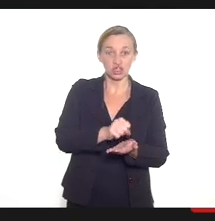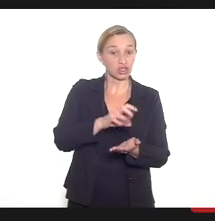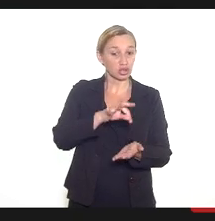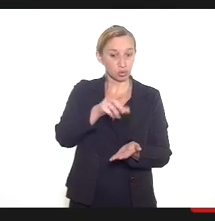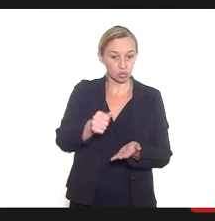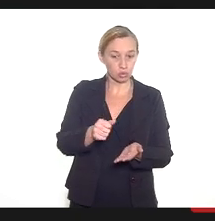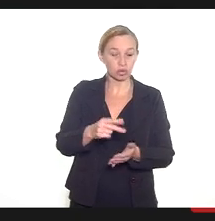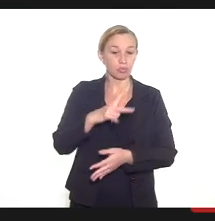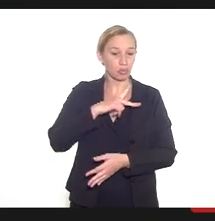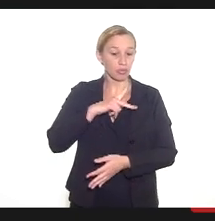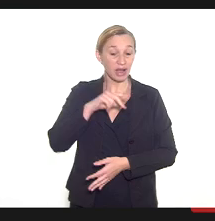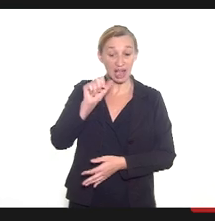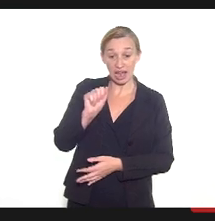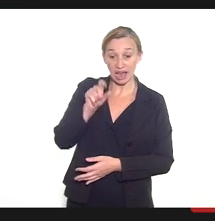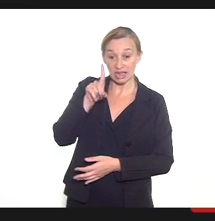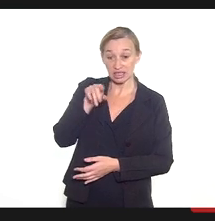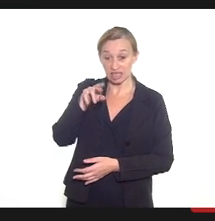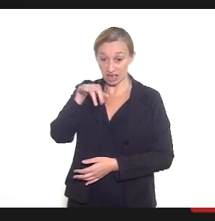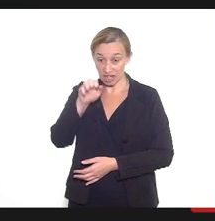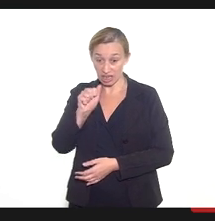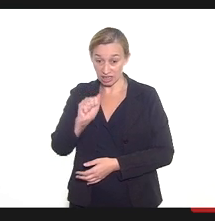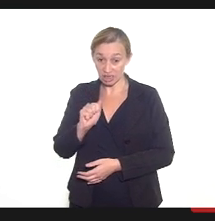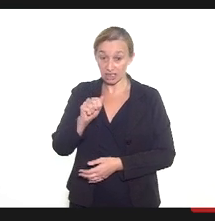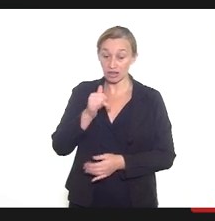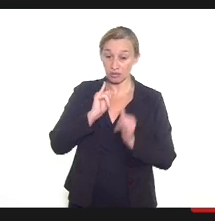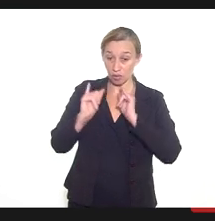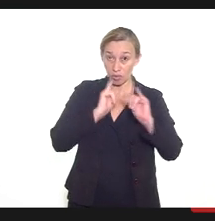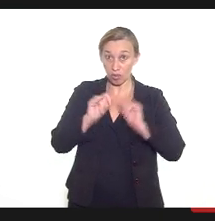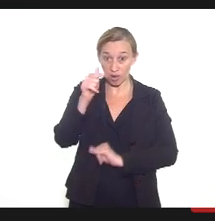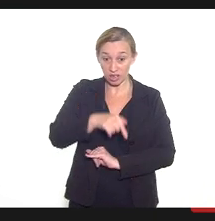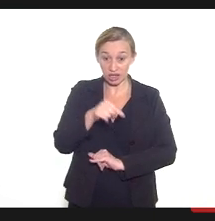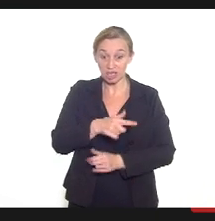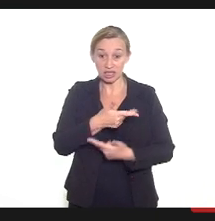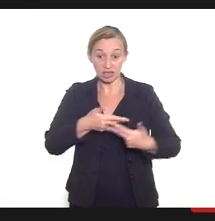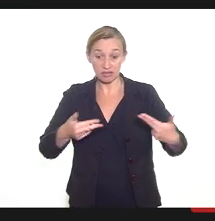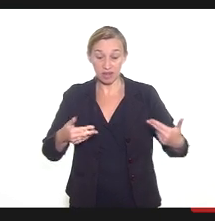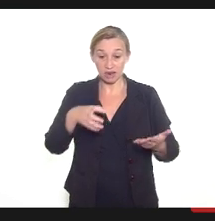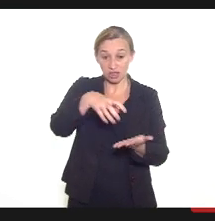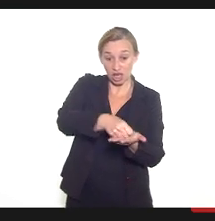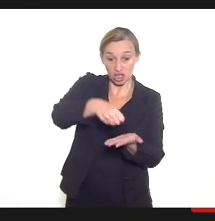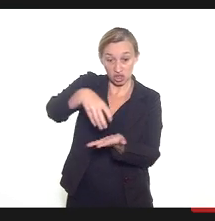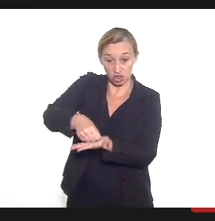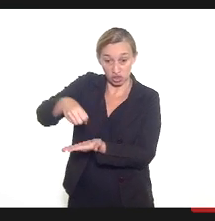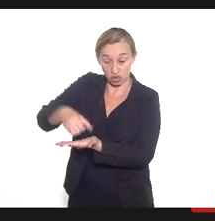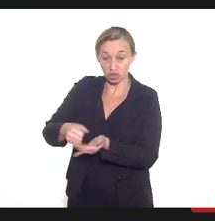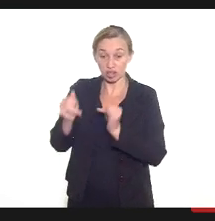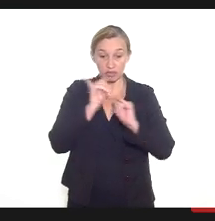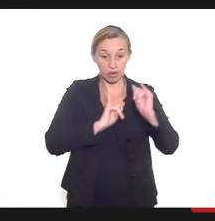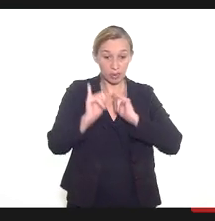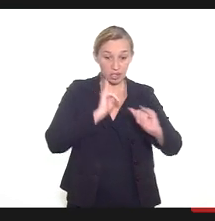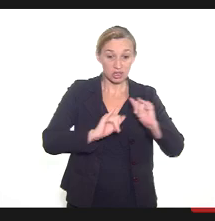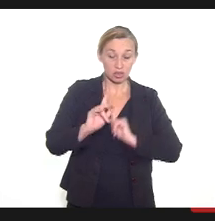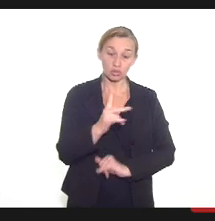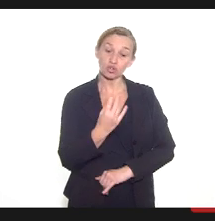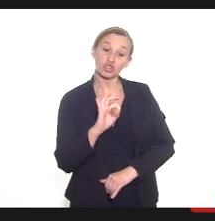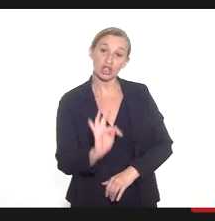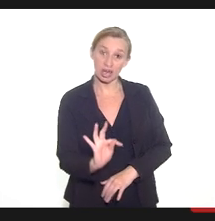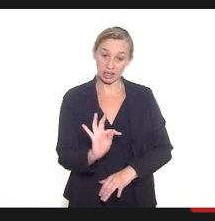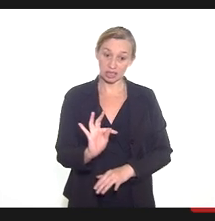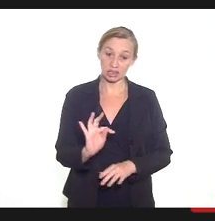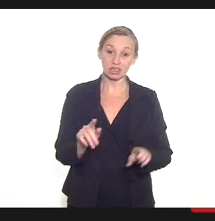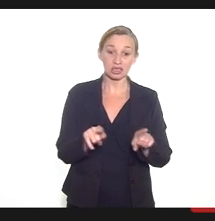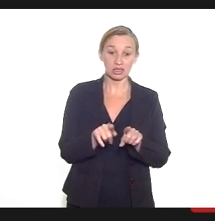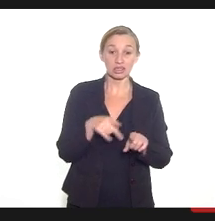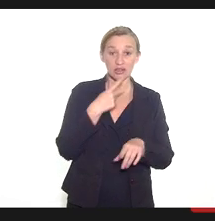própria Adriana também informou aqui que tem bastante registro das informações no chat e